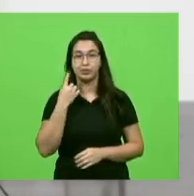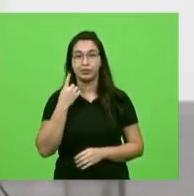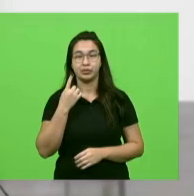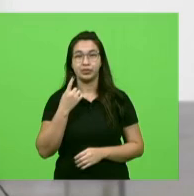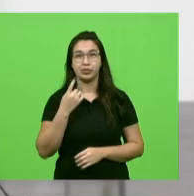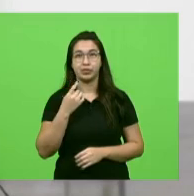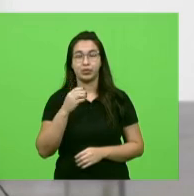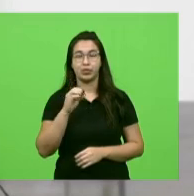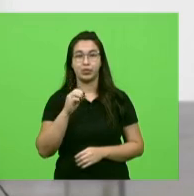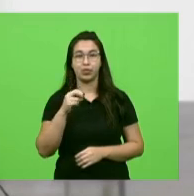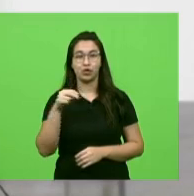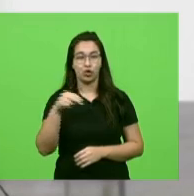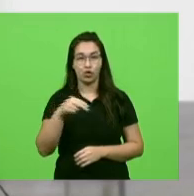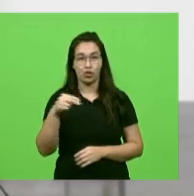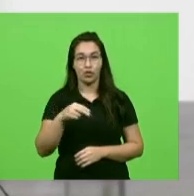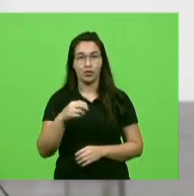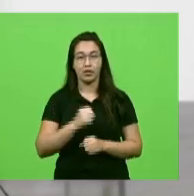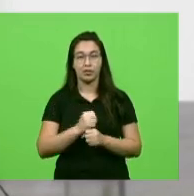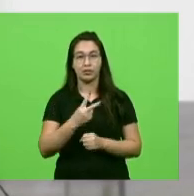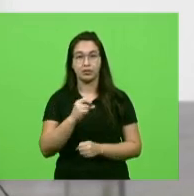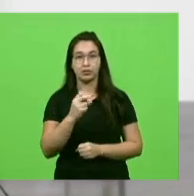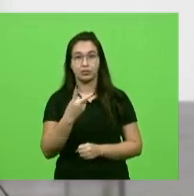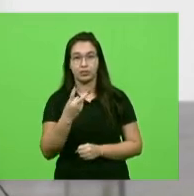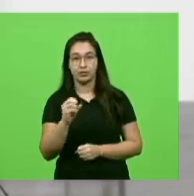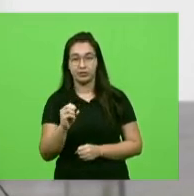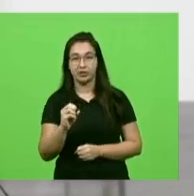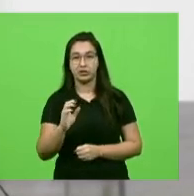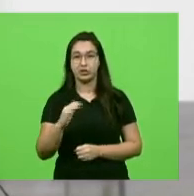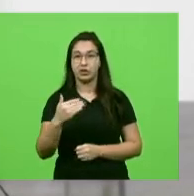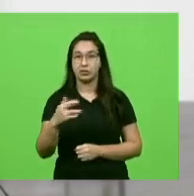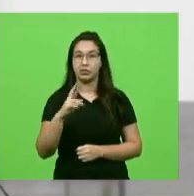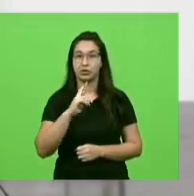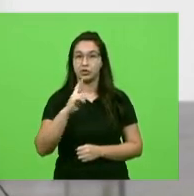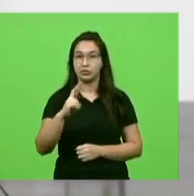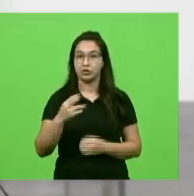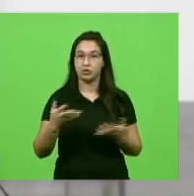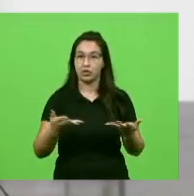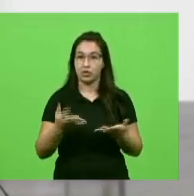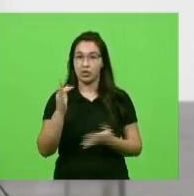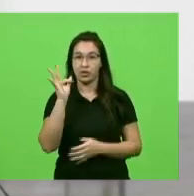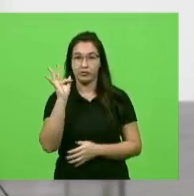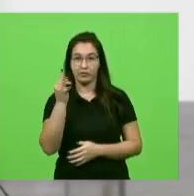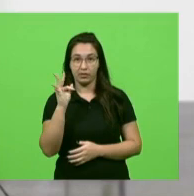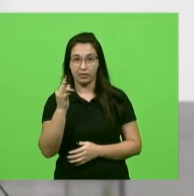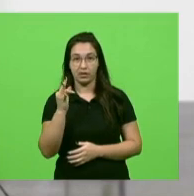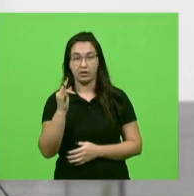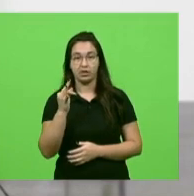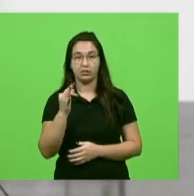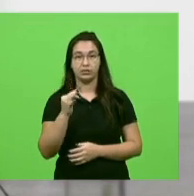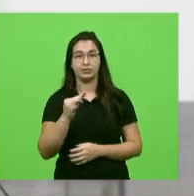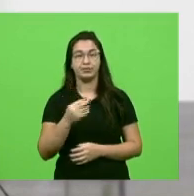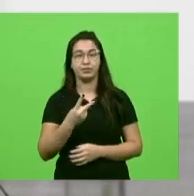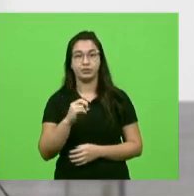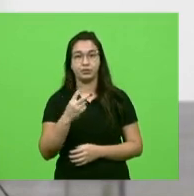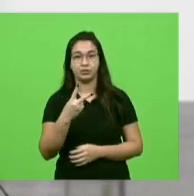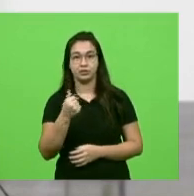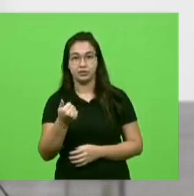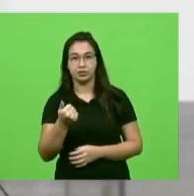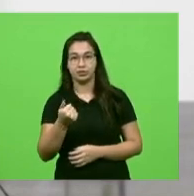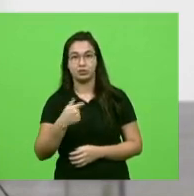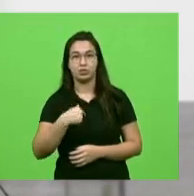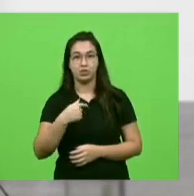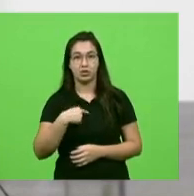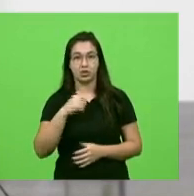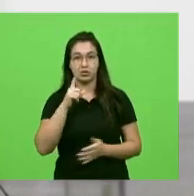2020 e respondidas em meados de fevereiro deste ano, designei a data de hoje para julgamento do parecer,